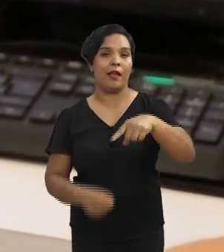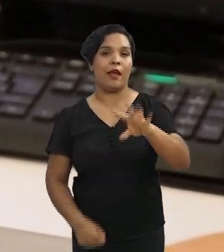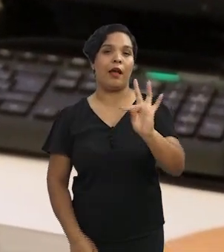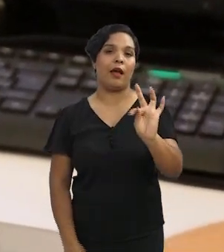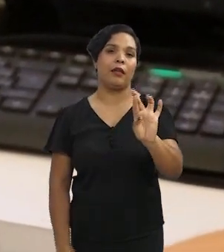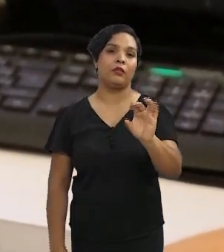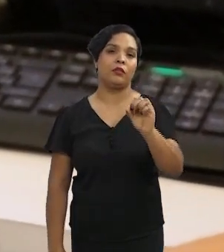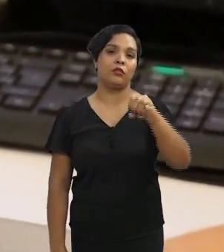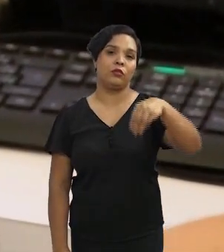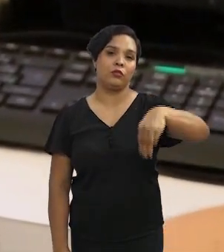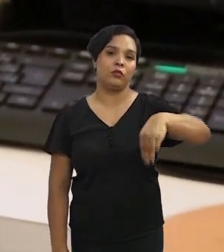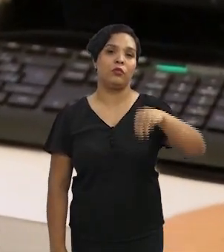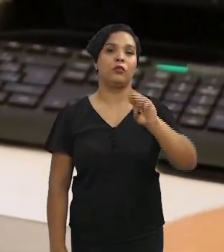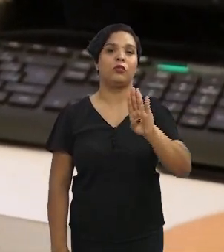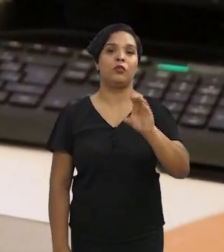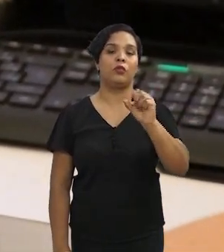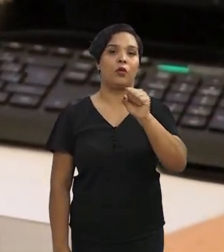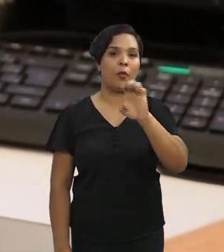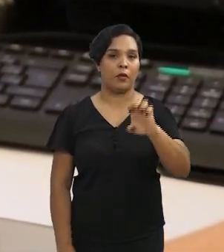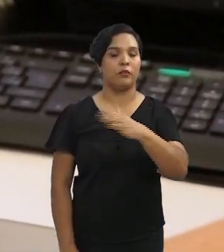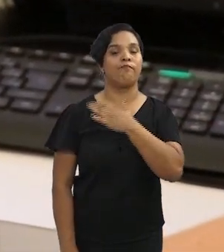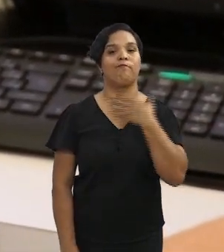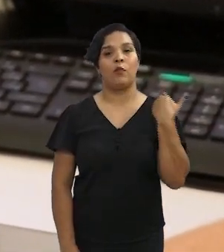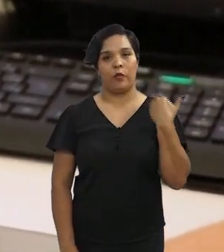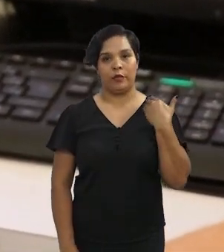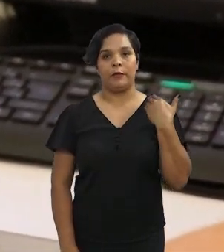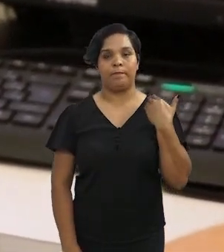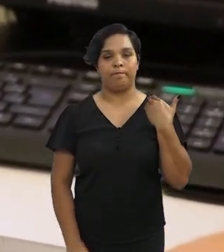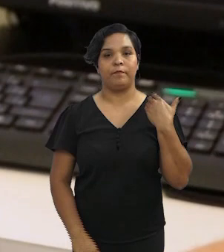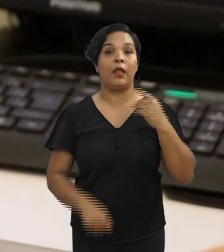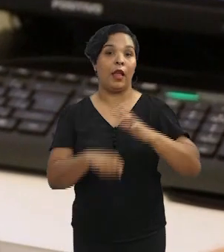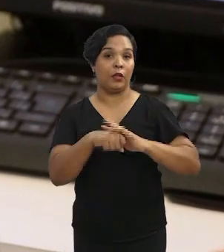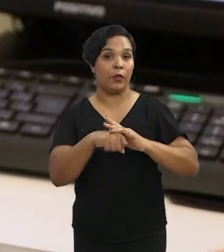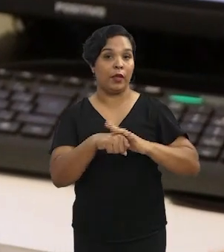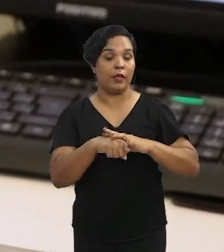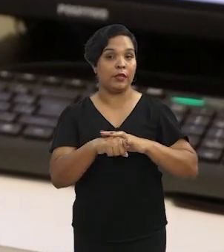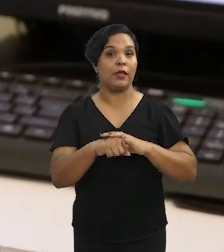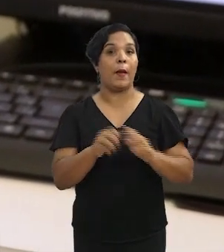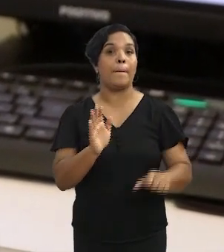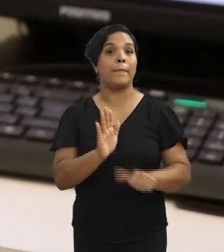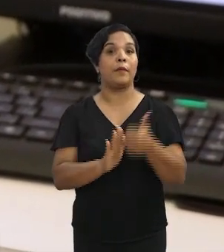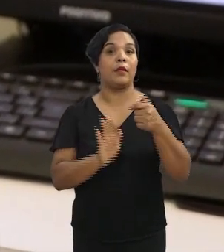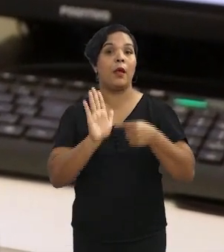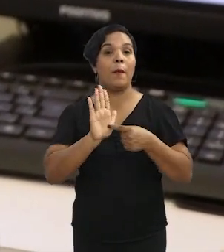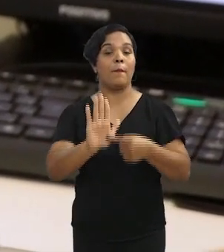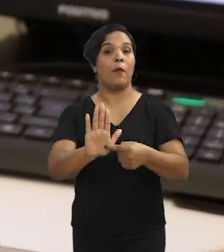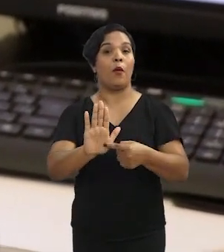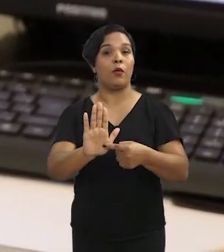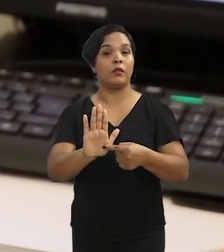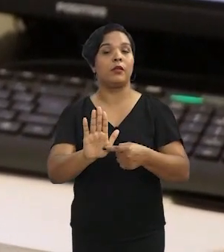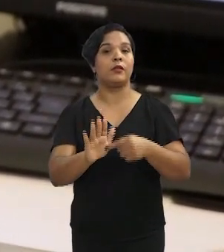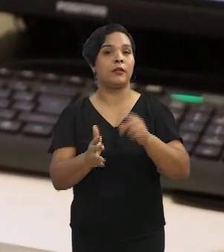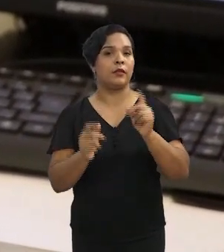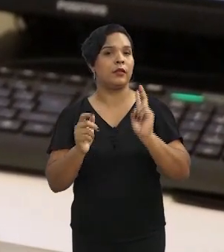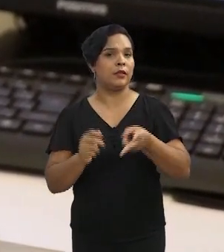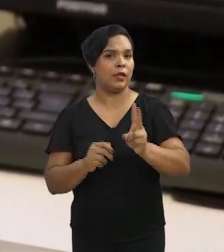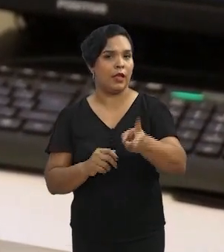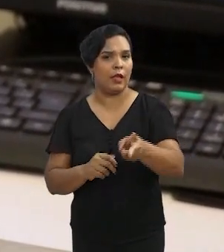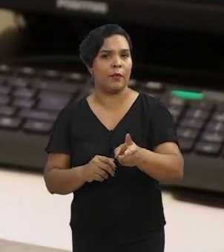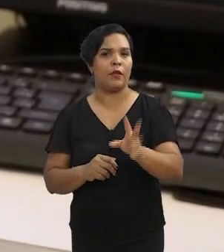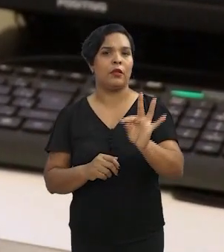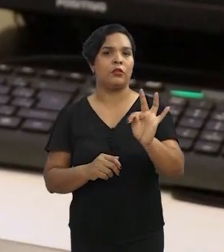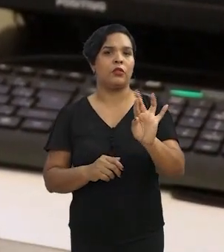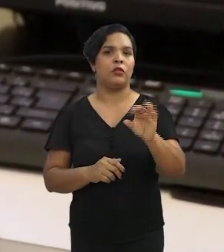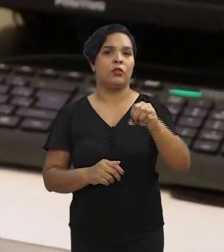trombose. Muitos pacientes evoluem a óbito por trombose. Essa pesquisa primeiro identifica marcadores clássicos de trombose, como